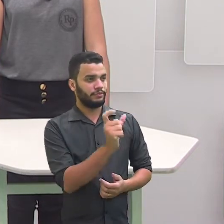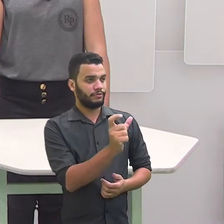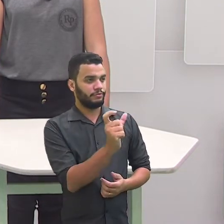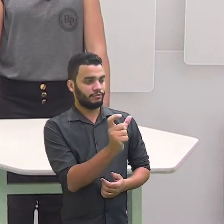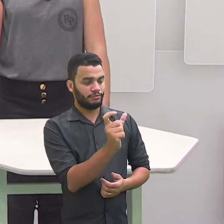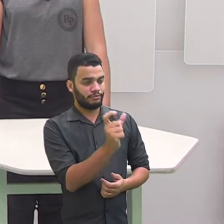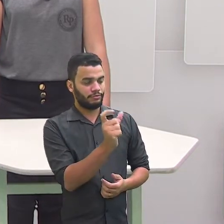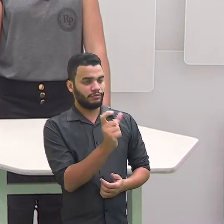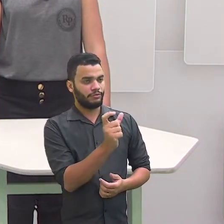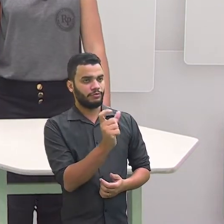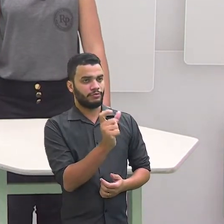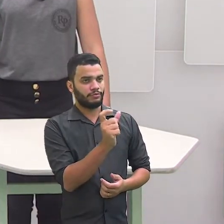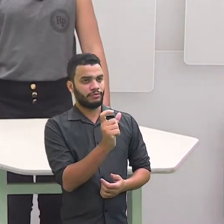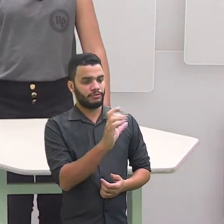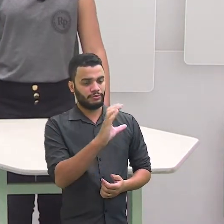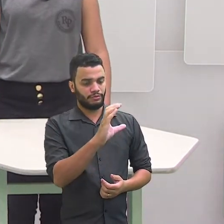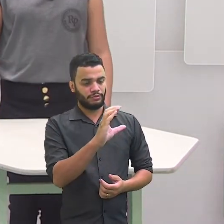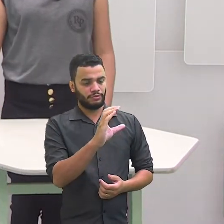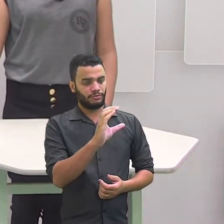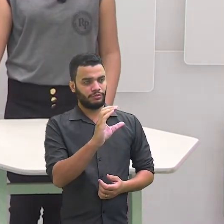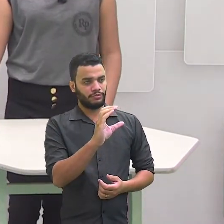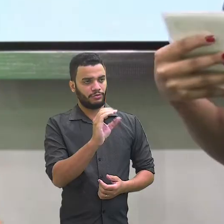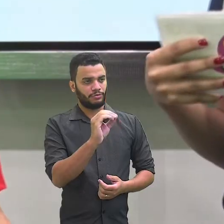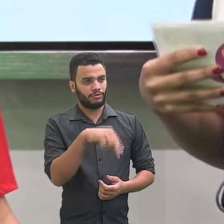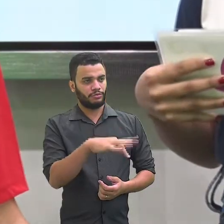palavra é contrafeitiço.